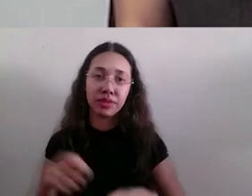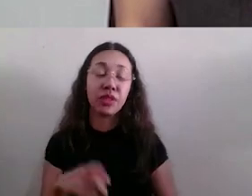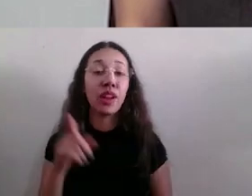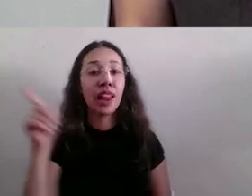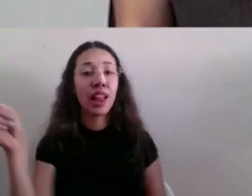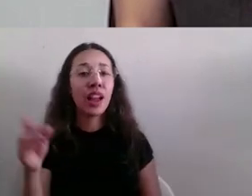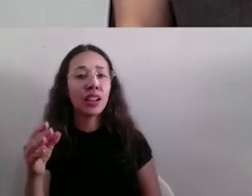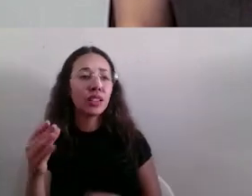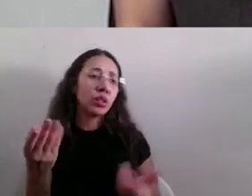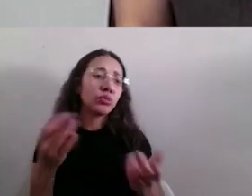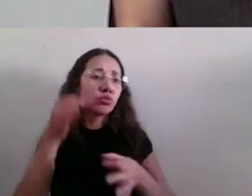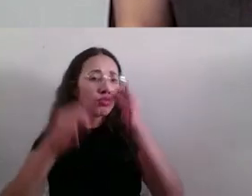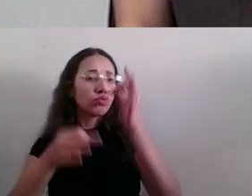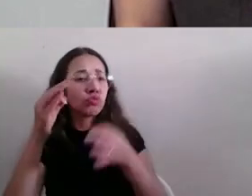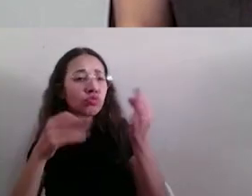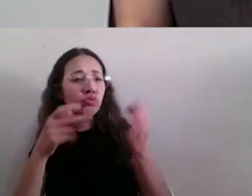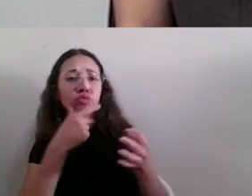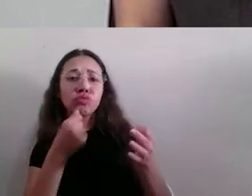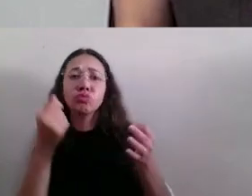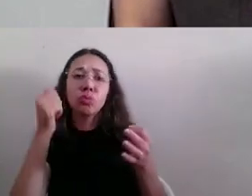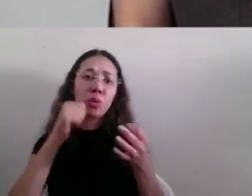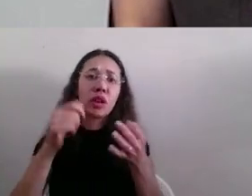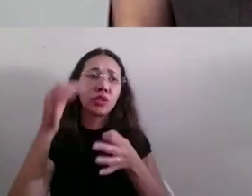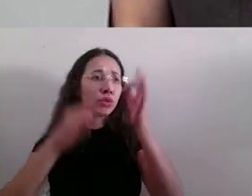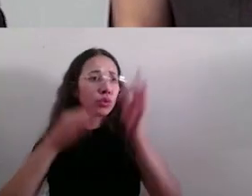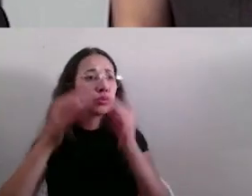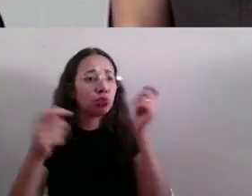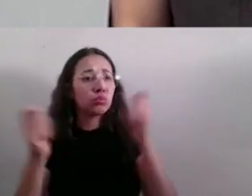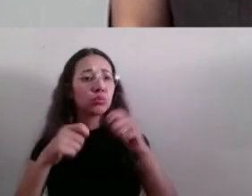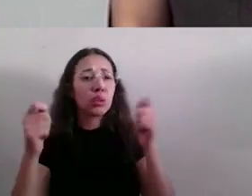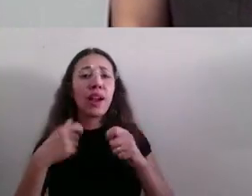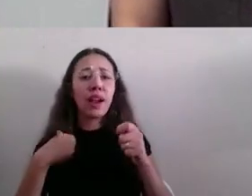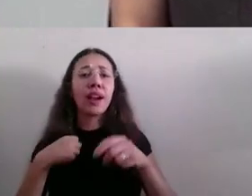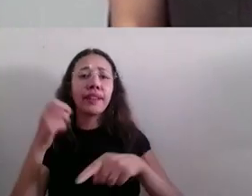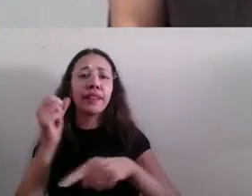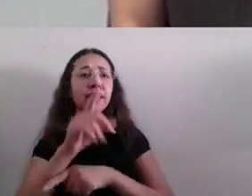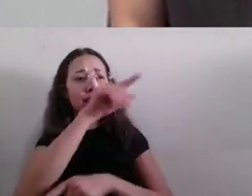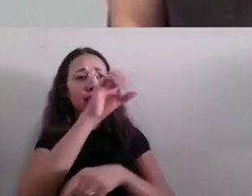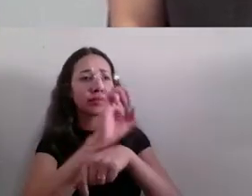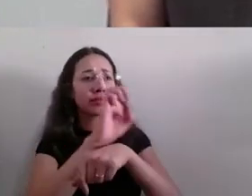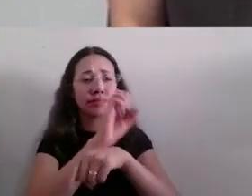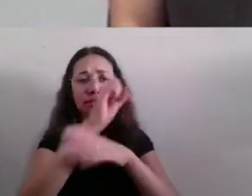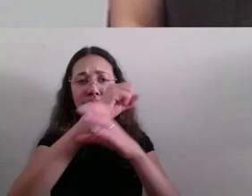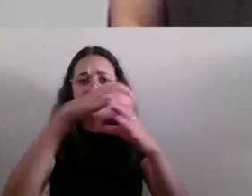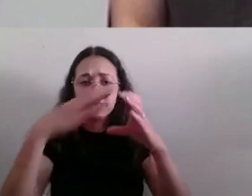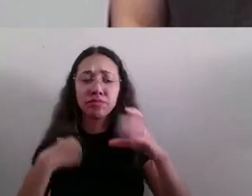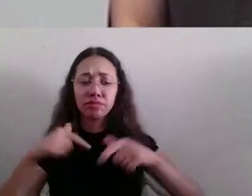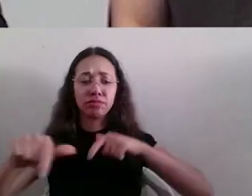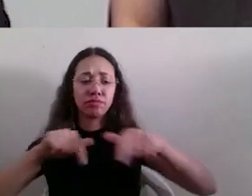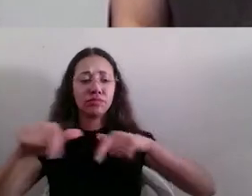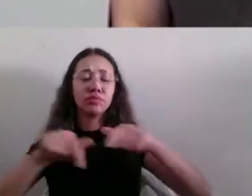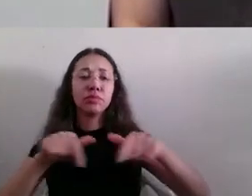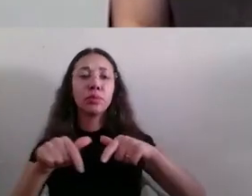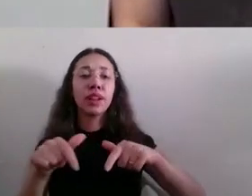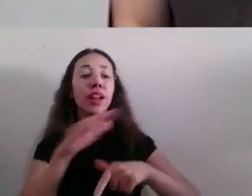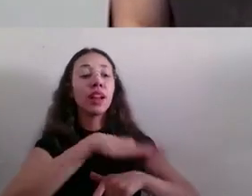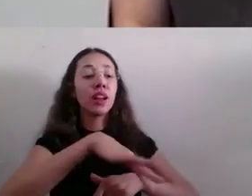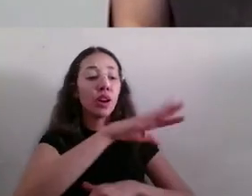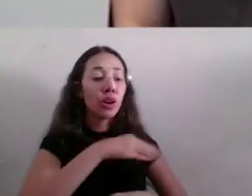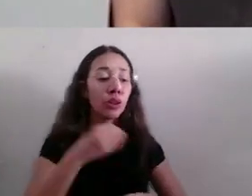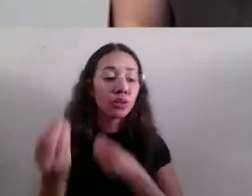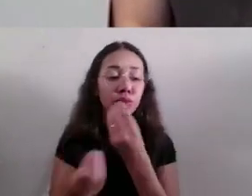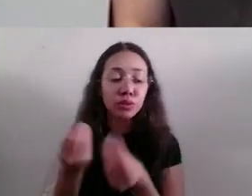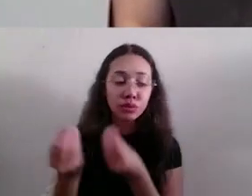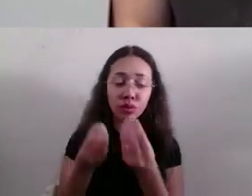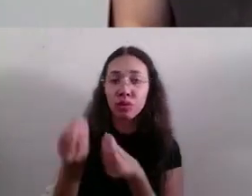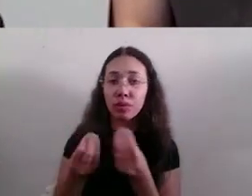num núcleo 4.0 de saúde lá no estado de Santa Catarina, qual o impacto que isso gera na sua vara de origem? A sua